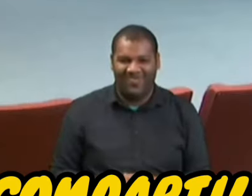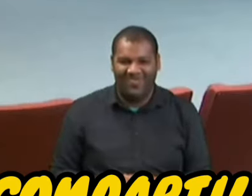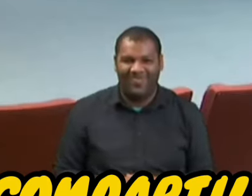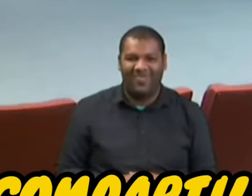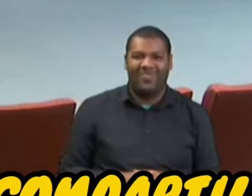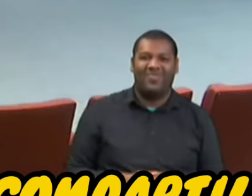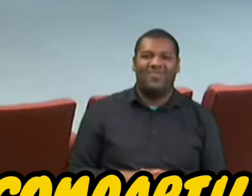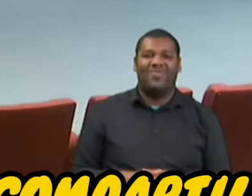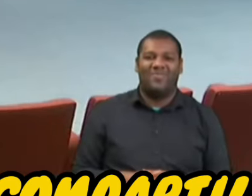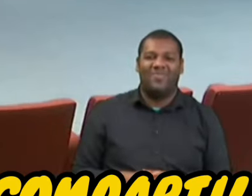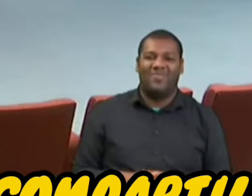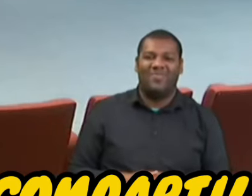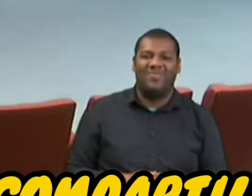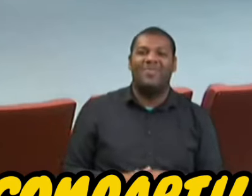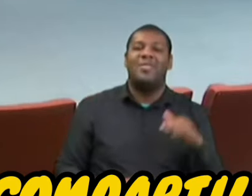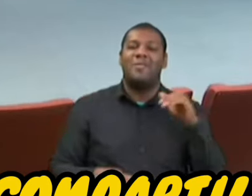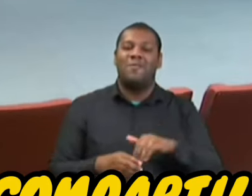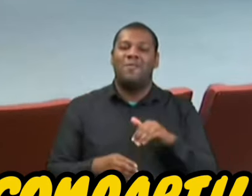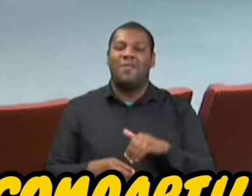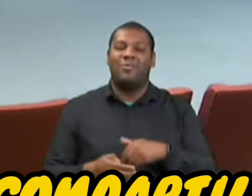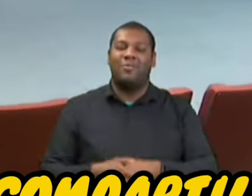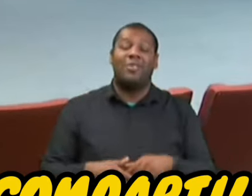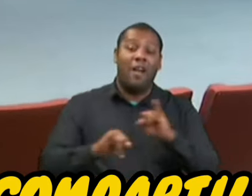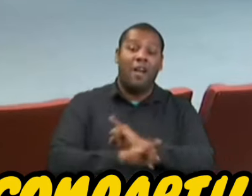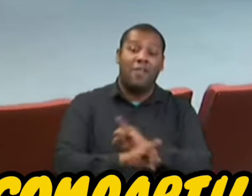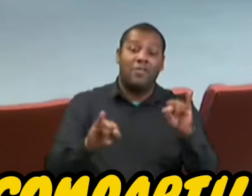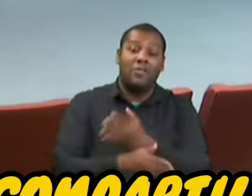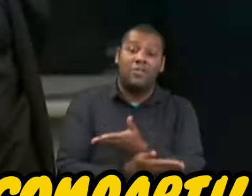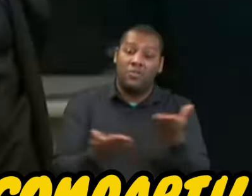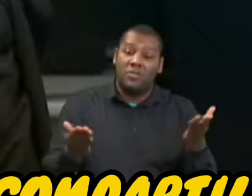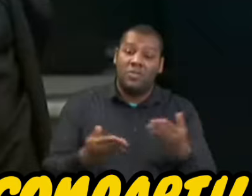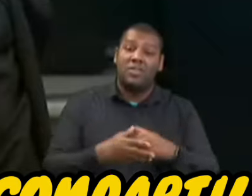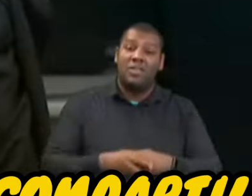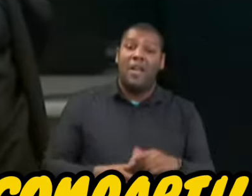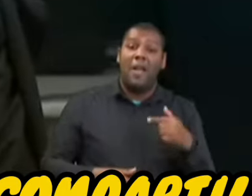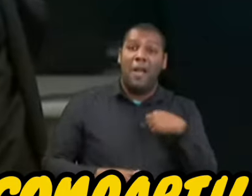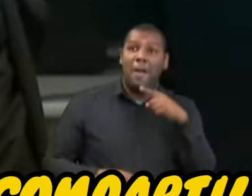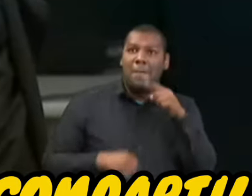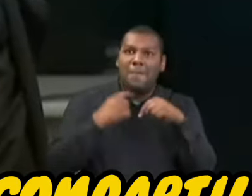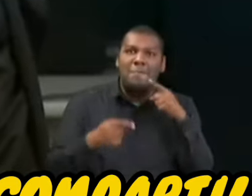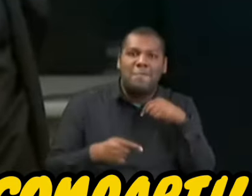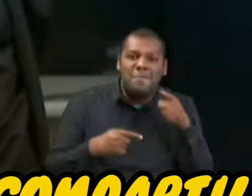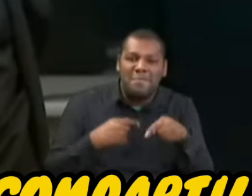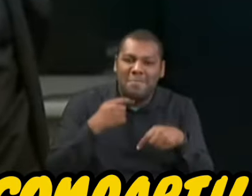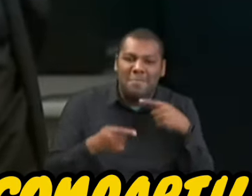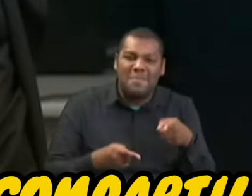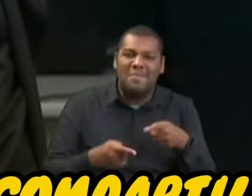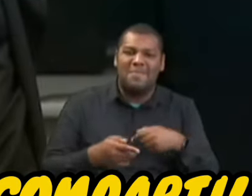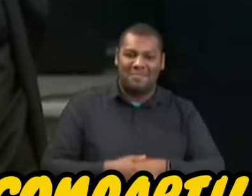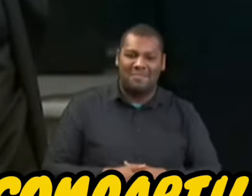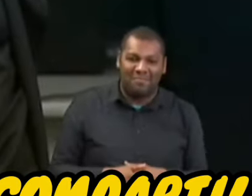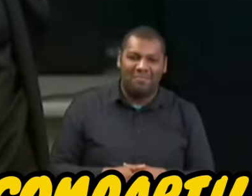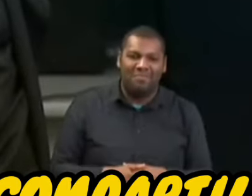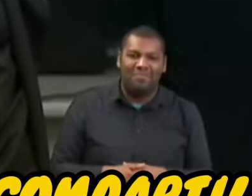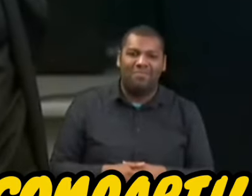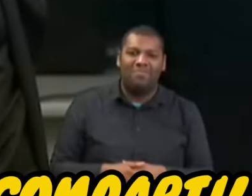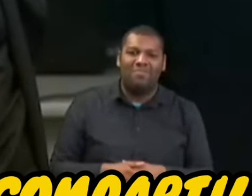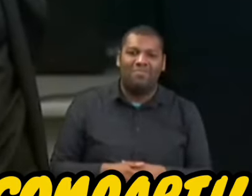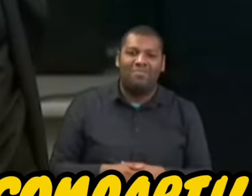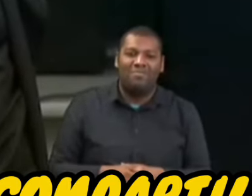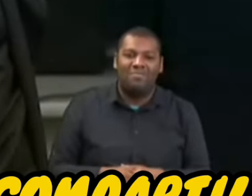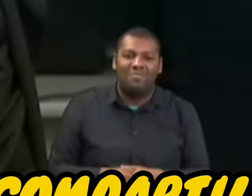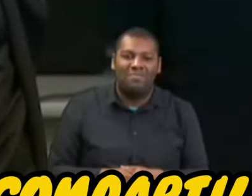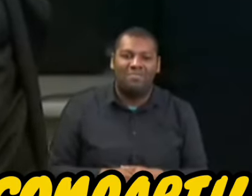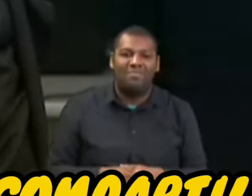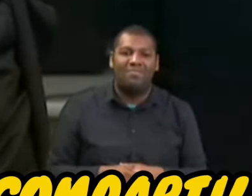aí, tá ligado? Por mim, trocava ele, mas se fosse pra trocar, se eu tivesse poder de troca aí, eu tirava Fux